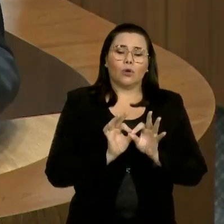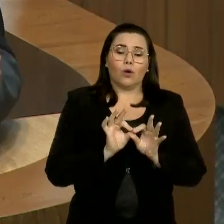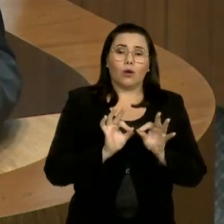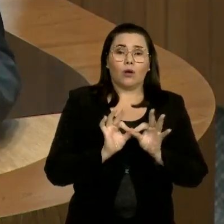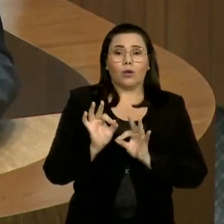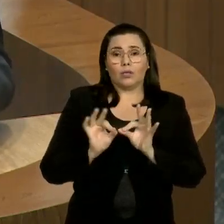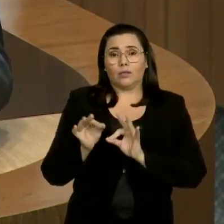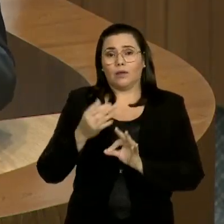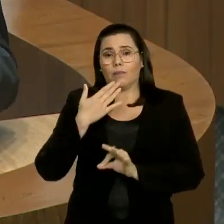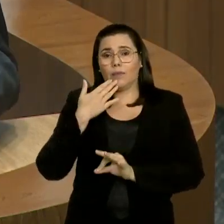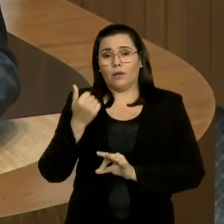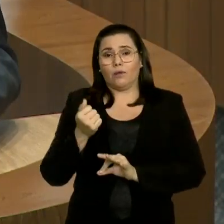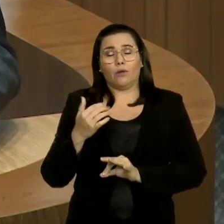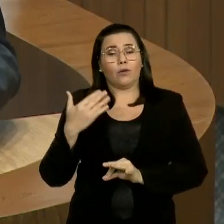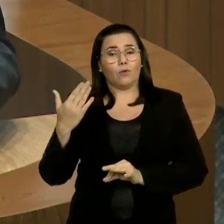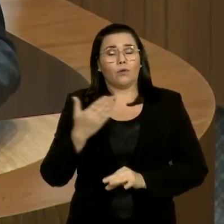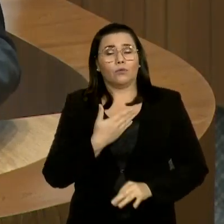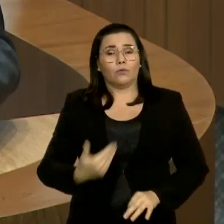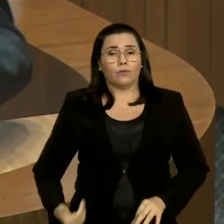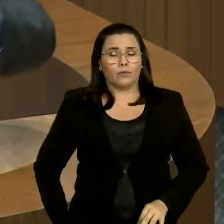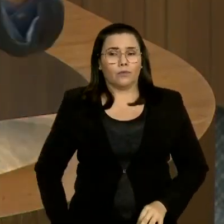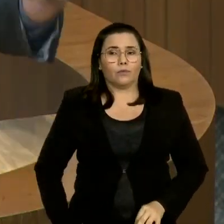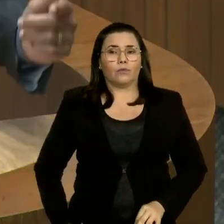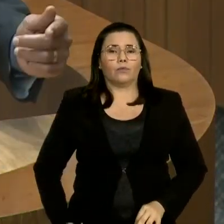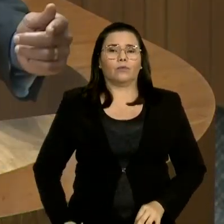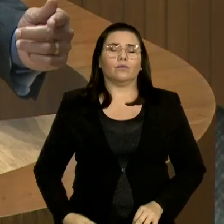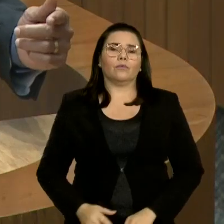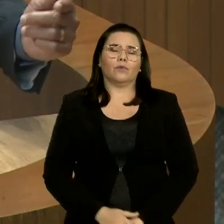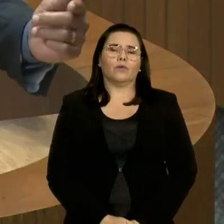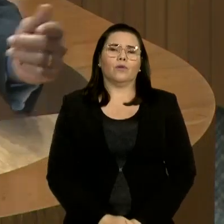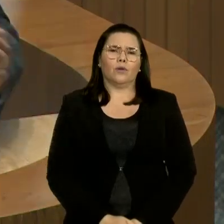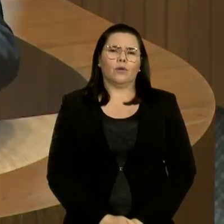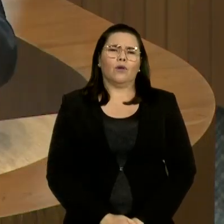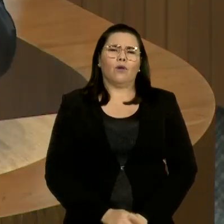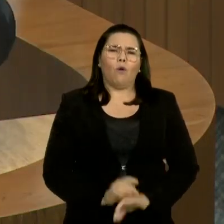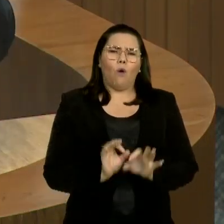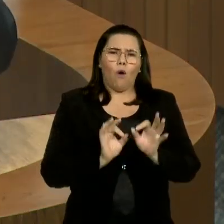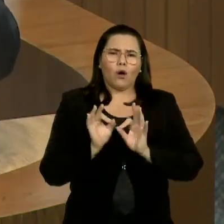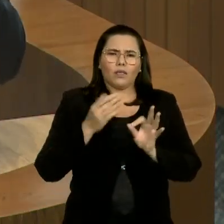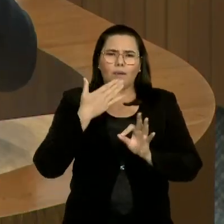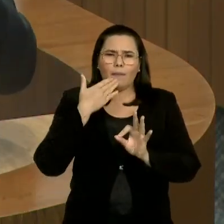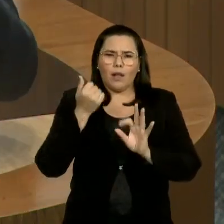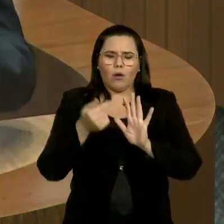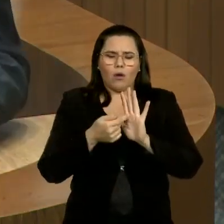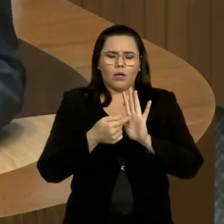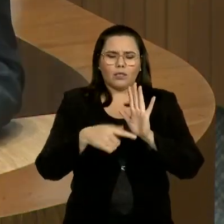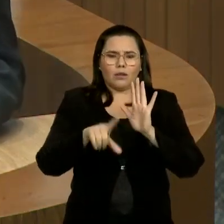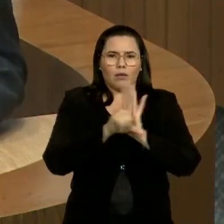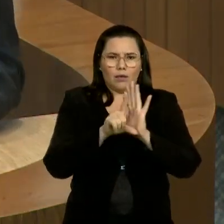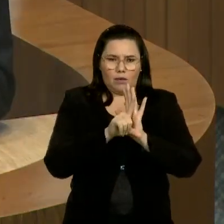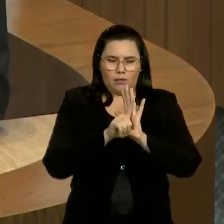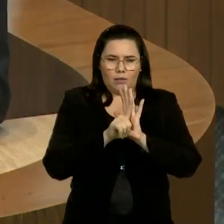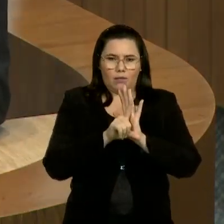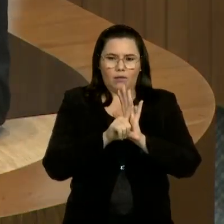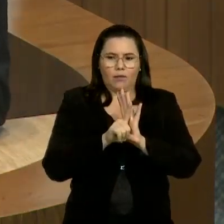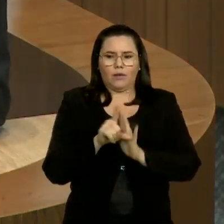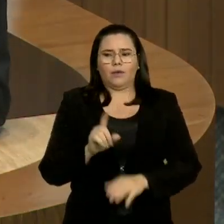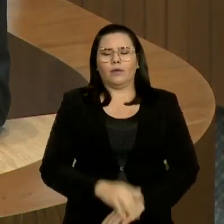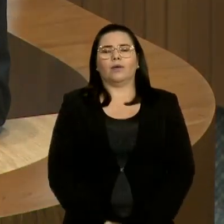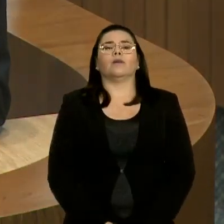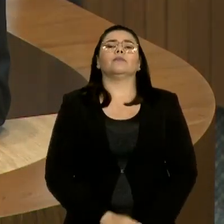poder executivo o governador regulamentar a lei aí sim nós vamos ter os